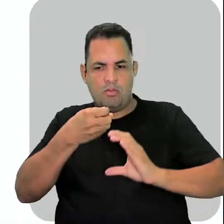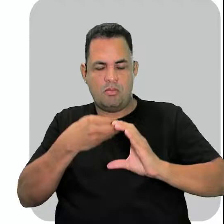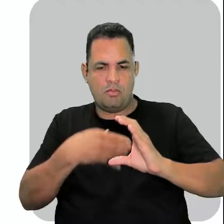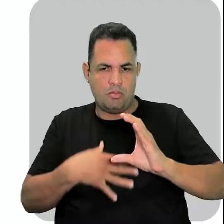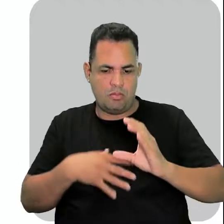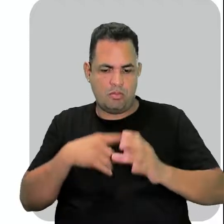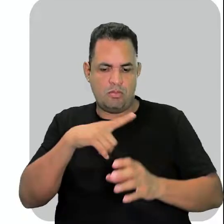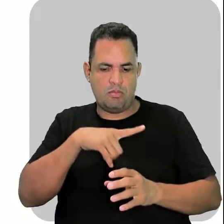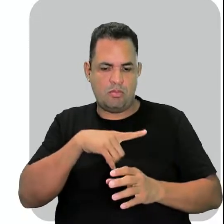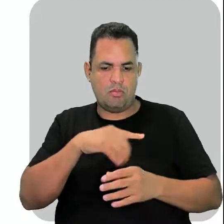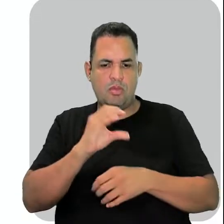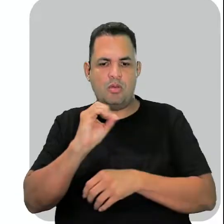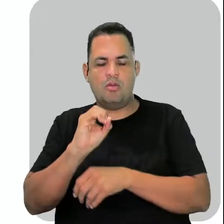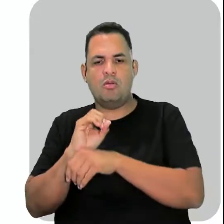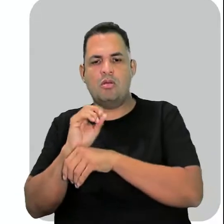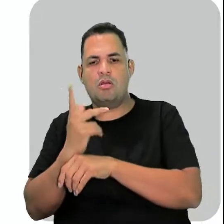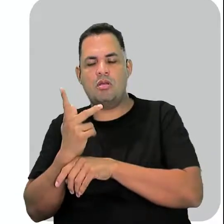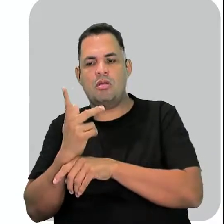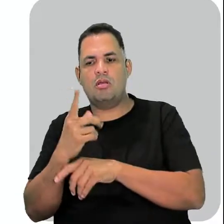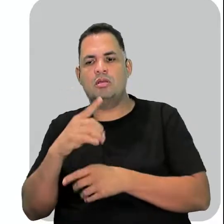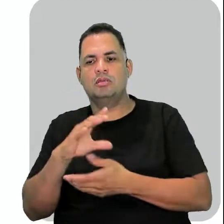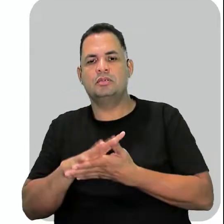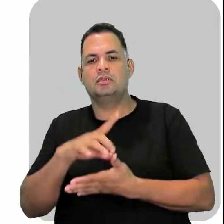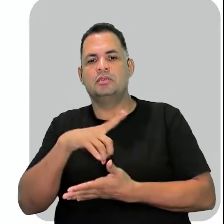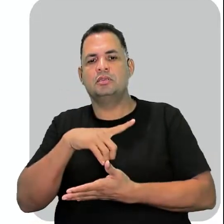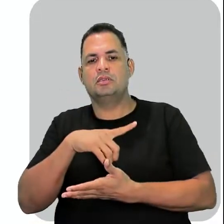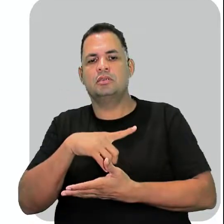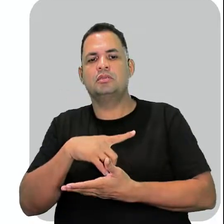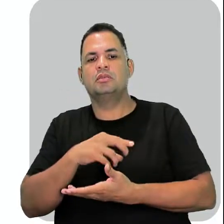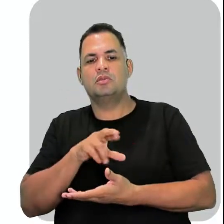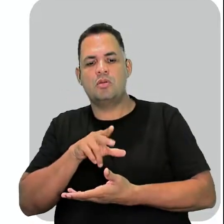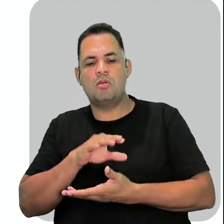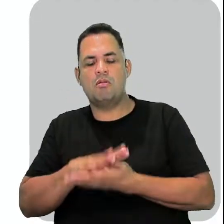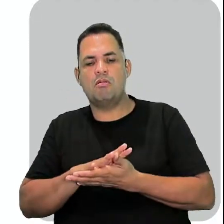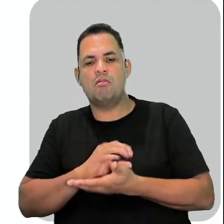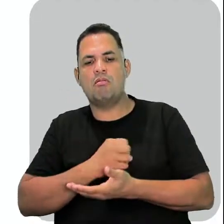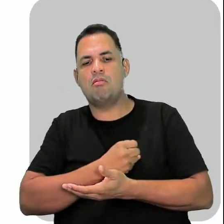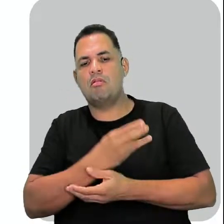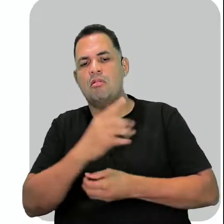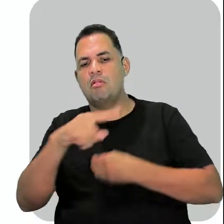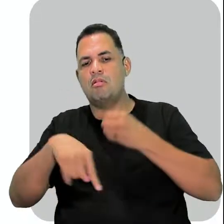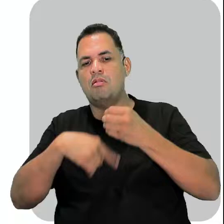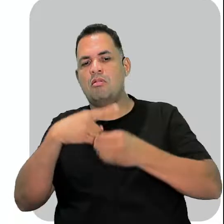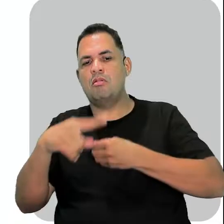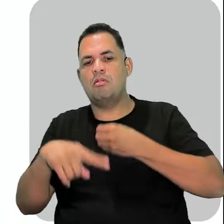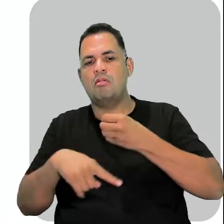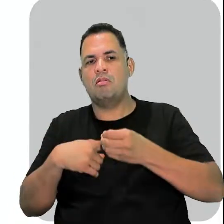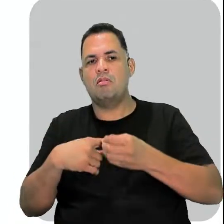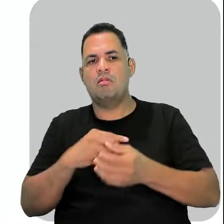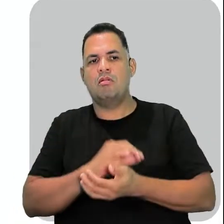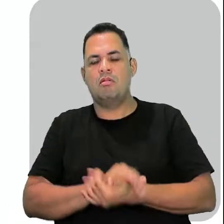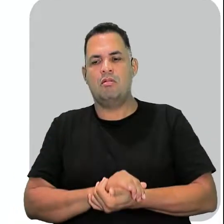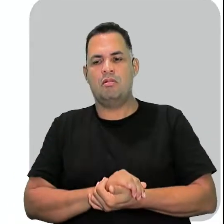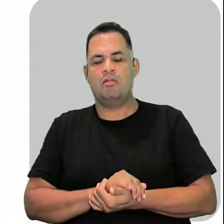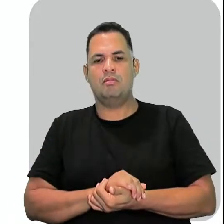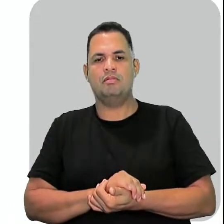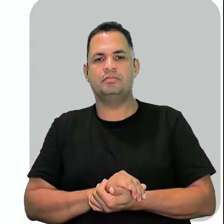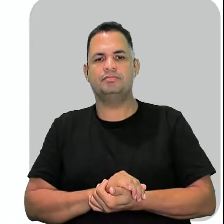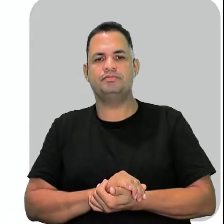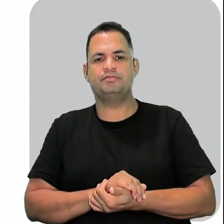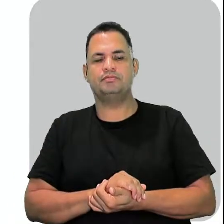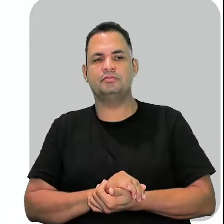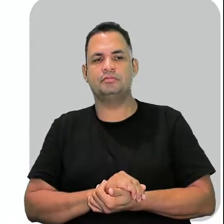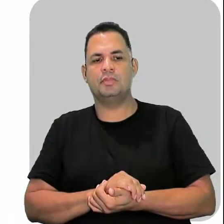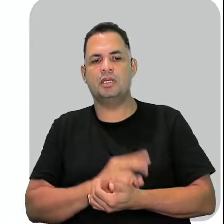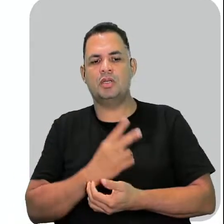caracterizada pela presença da hidroxila, onde eles vão ter a mesma quantidade de átomos, só que a hidroxila em um está ligada no